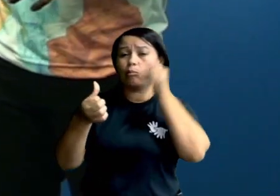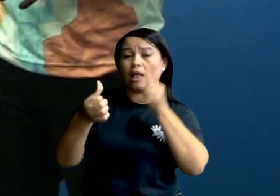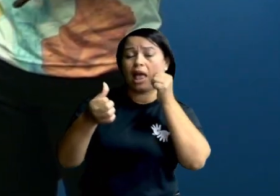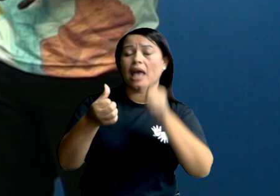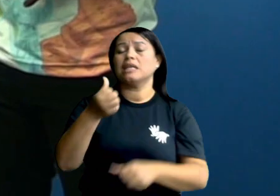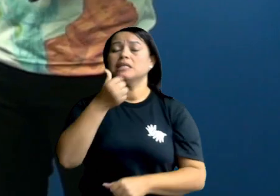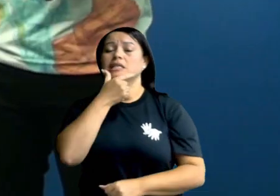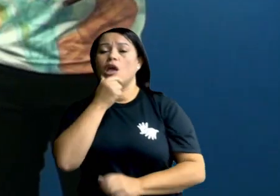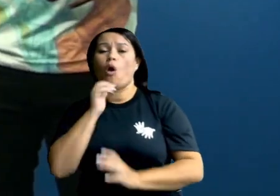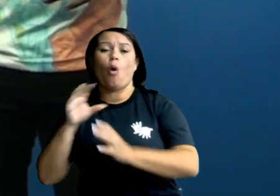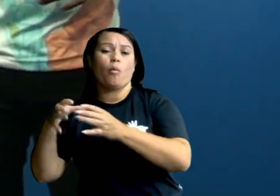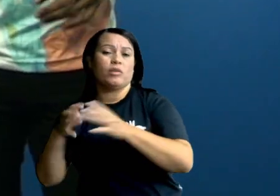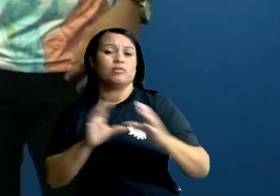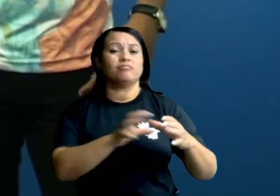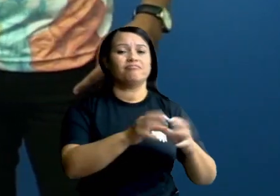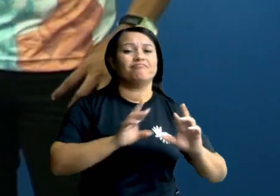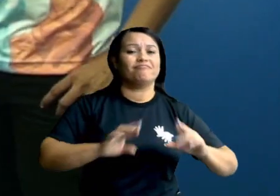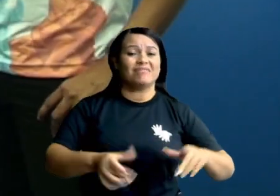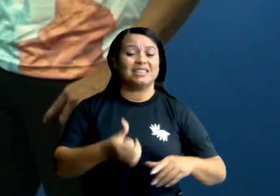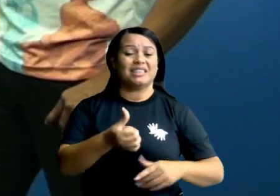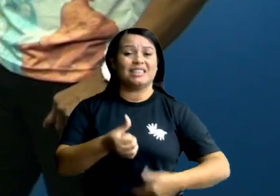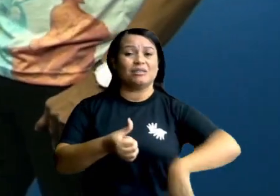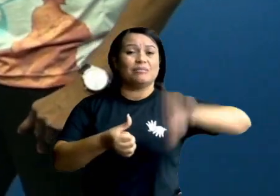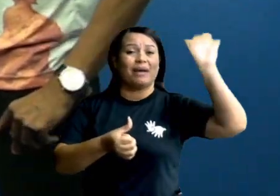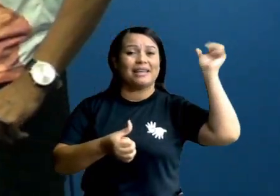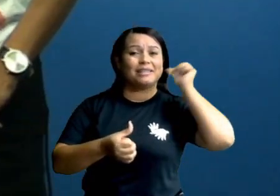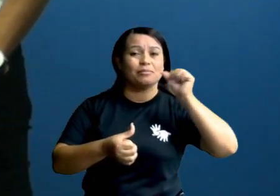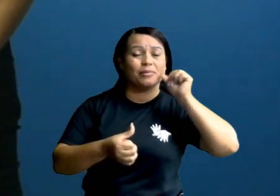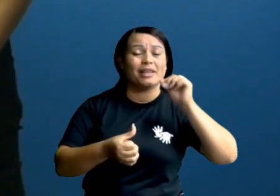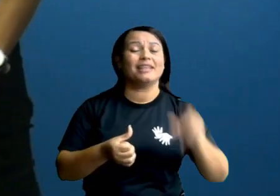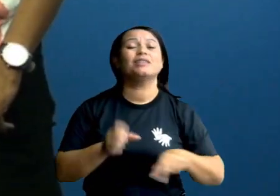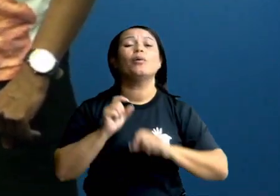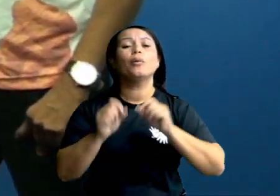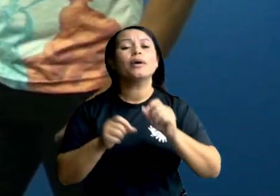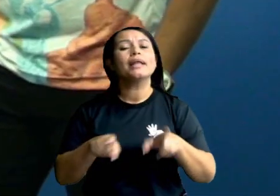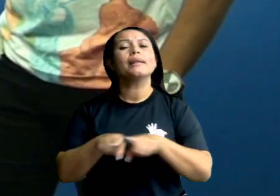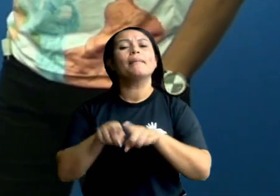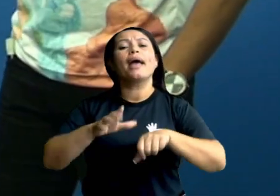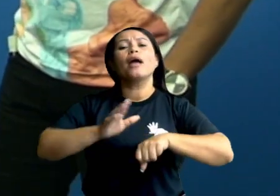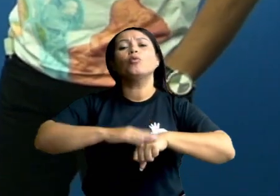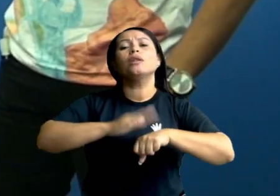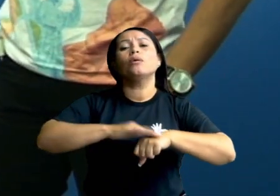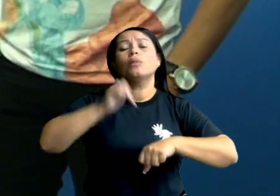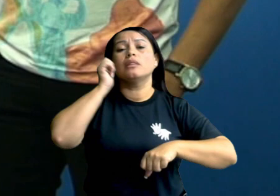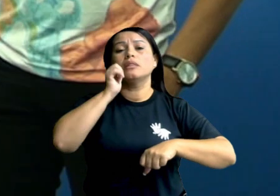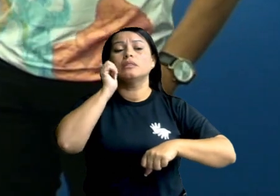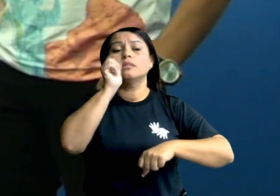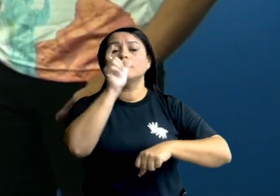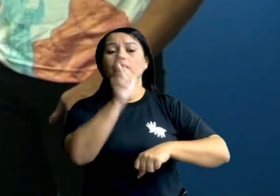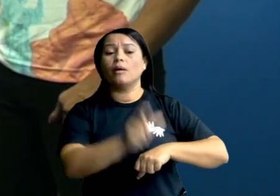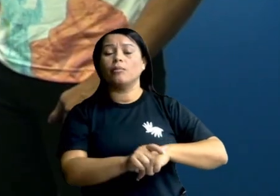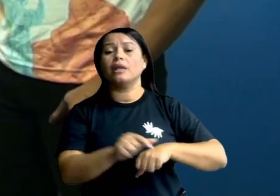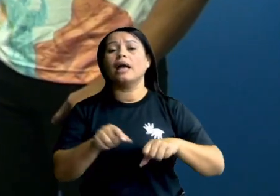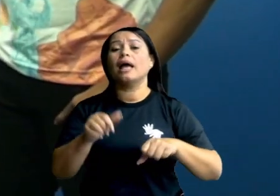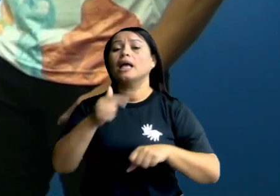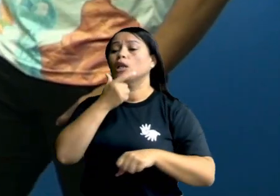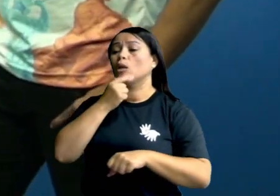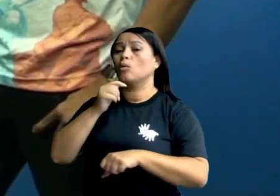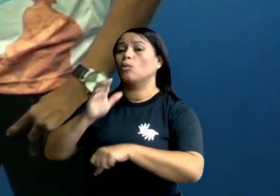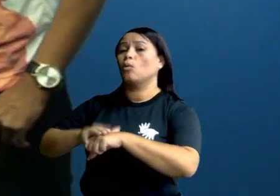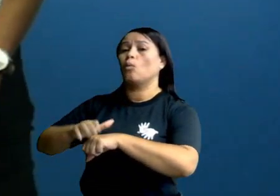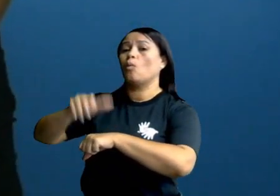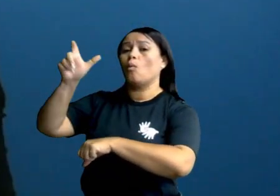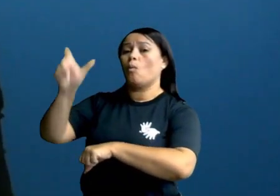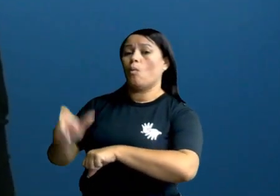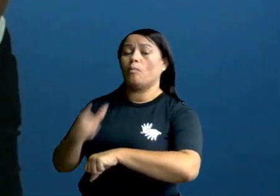tá? Outra informação importante é quanto à atuação da mulher e do homem no mercado de trabalho.